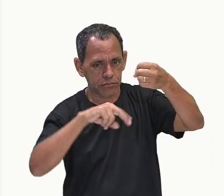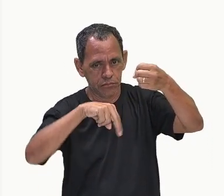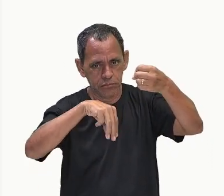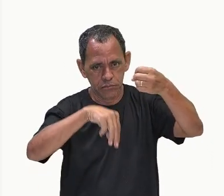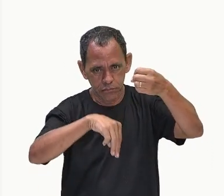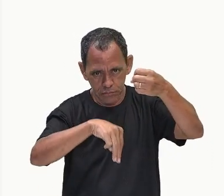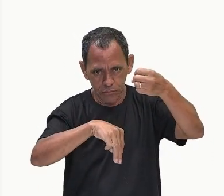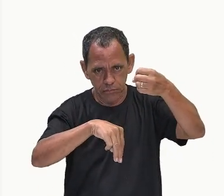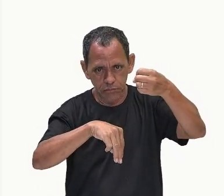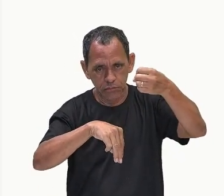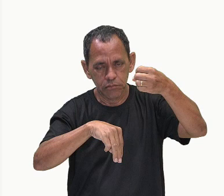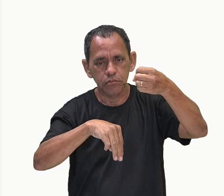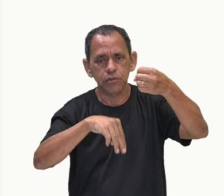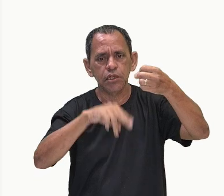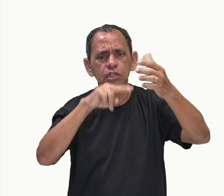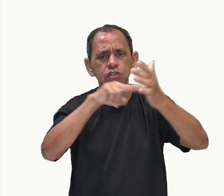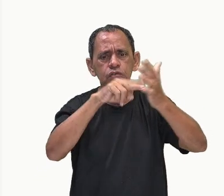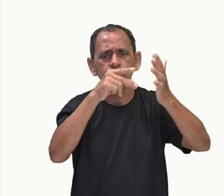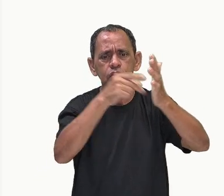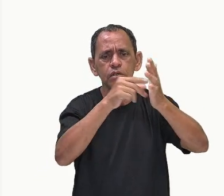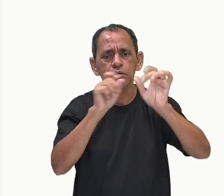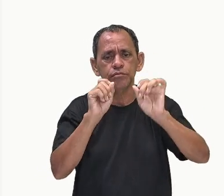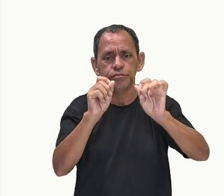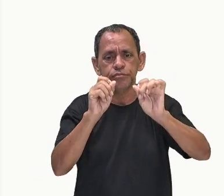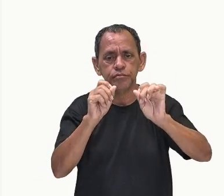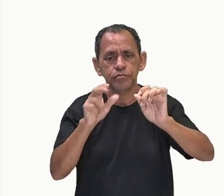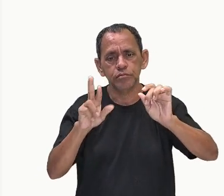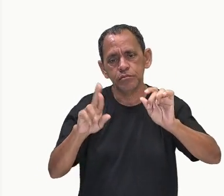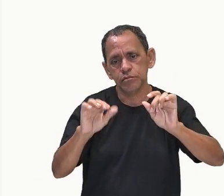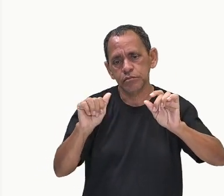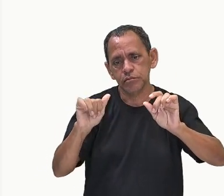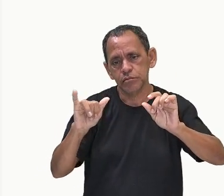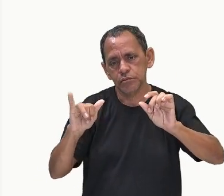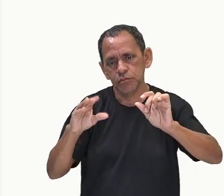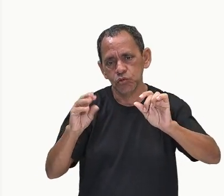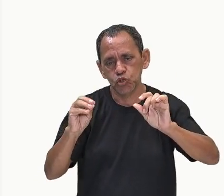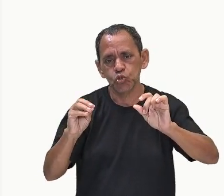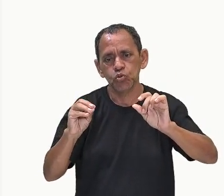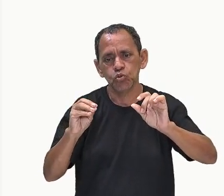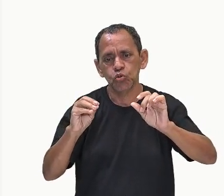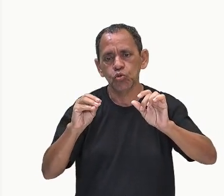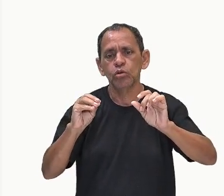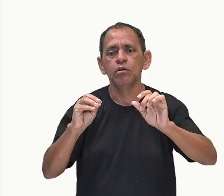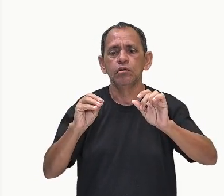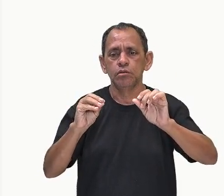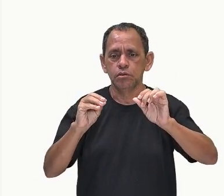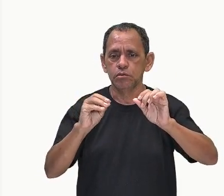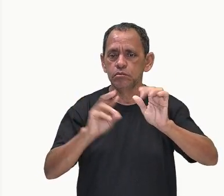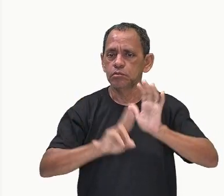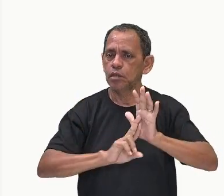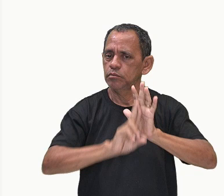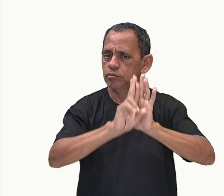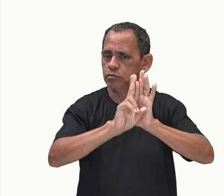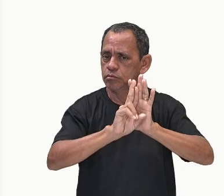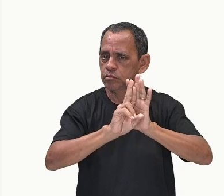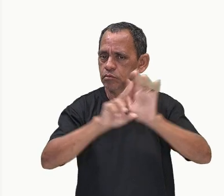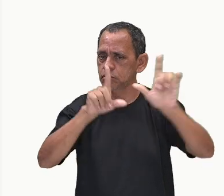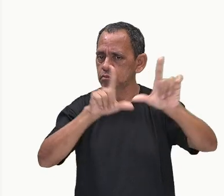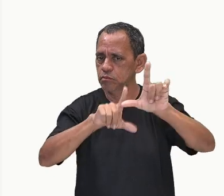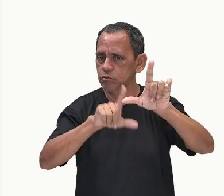bom? Raio, que é a medida aqui, ó, do centro até a extremidade. Esse aqui é o